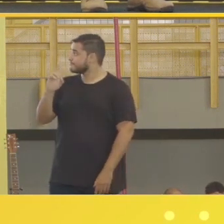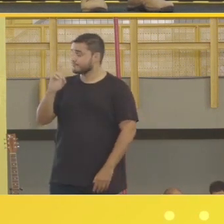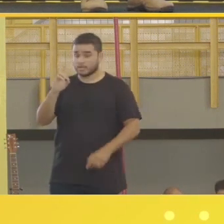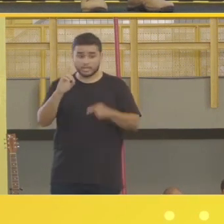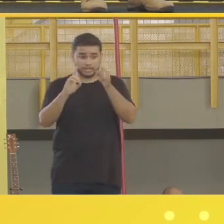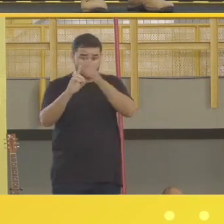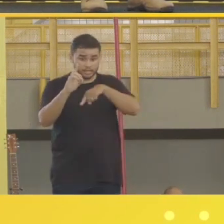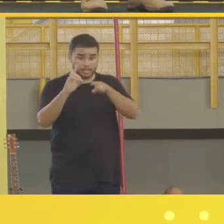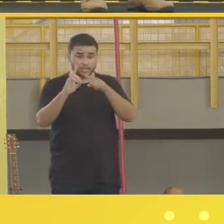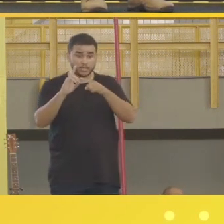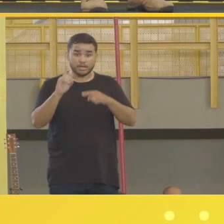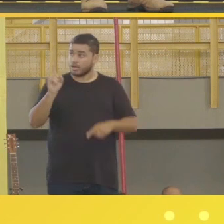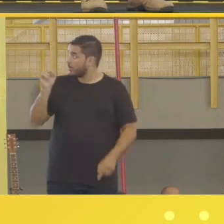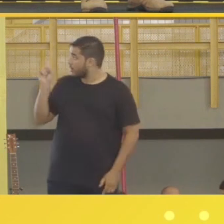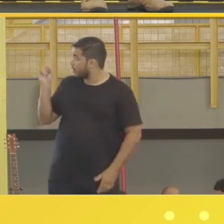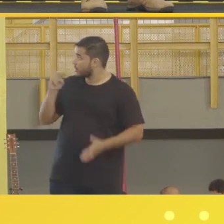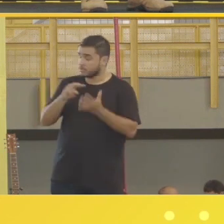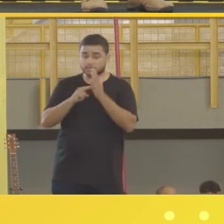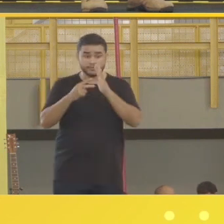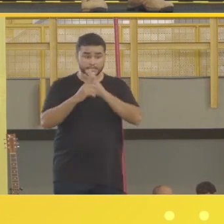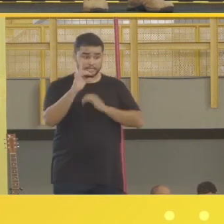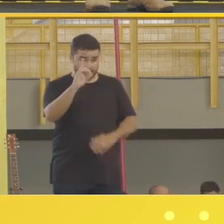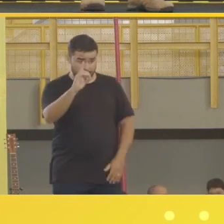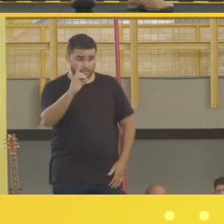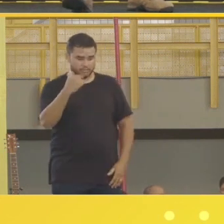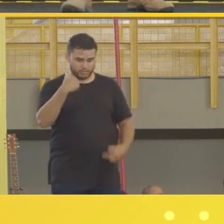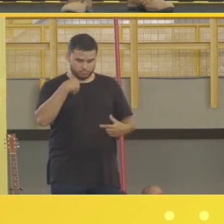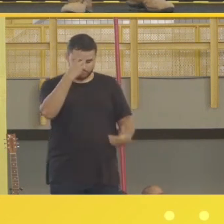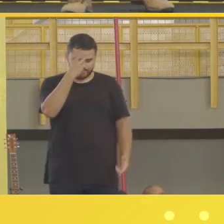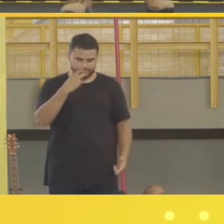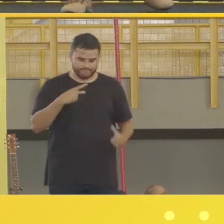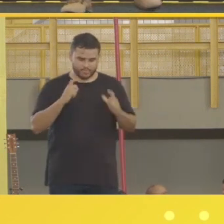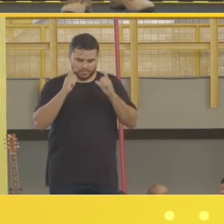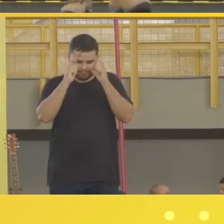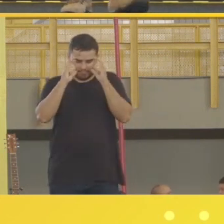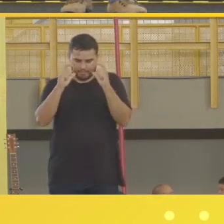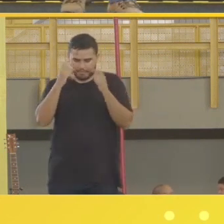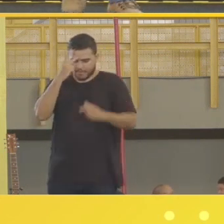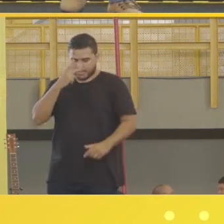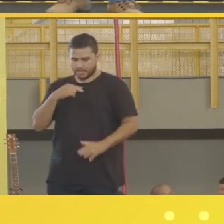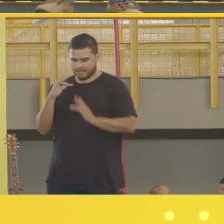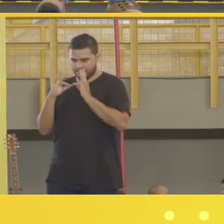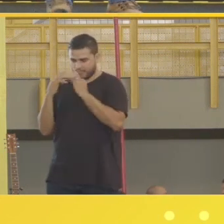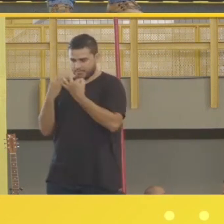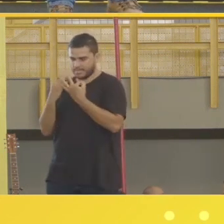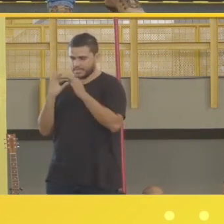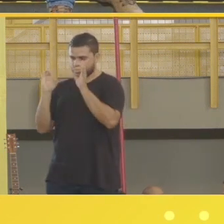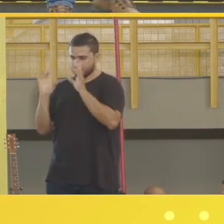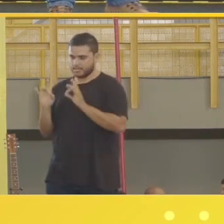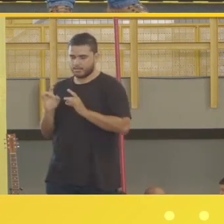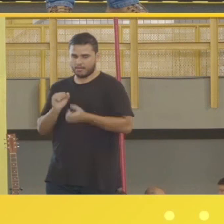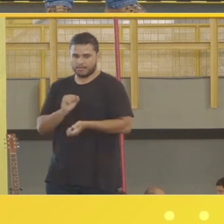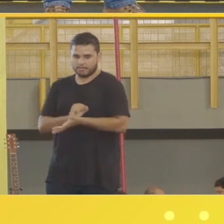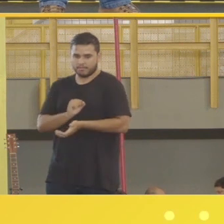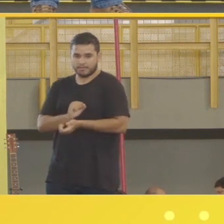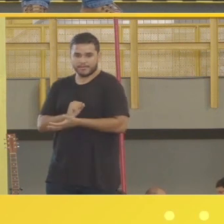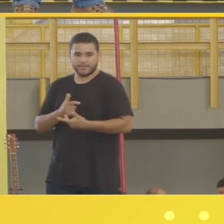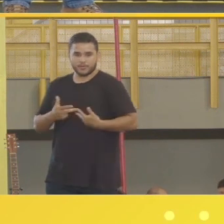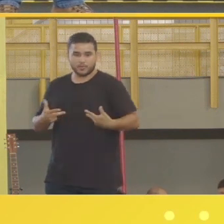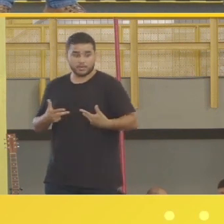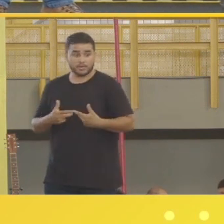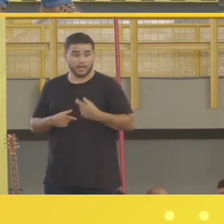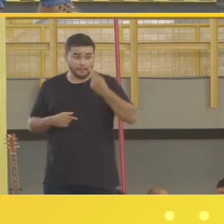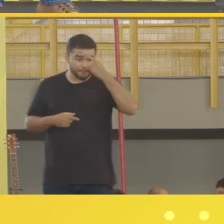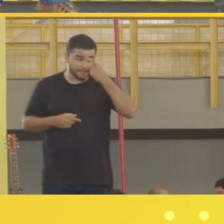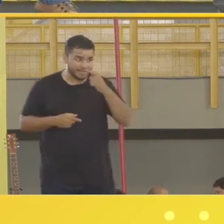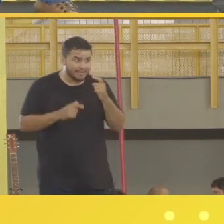Sempre que nós colocarmos na balança o interesse público e o interesse privado, não tenham dúvidas de que os